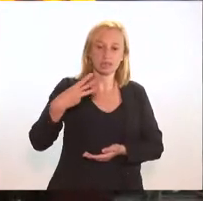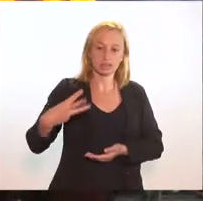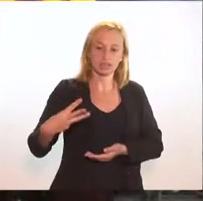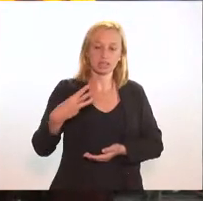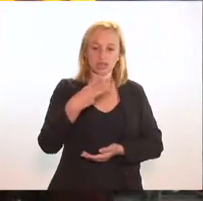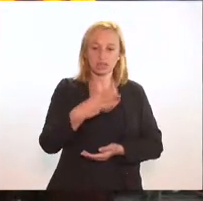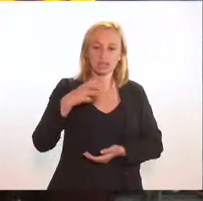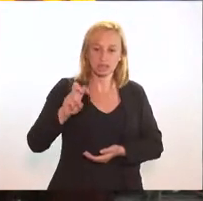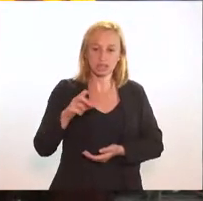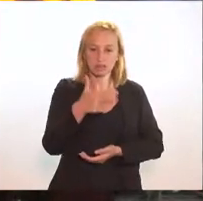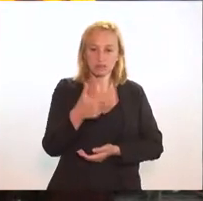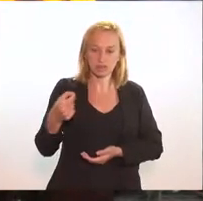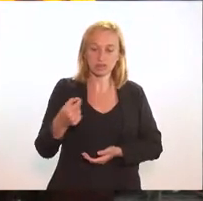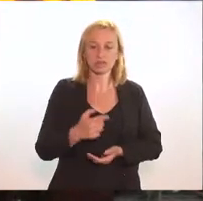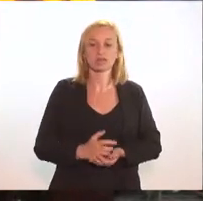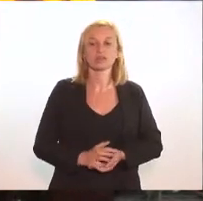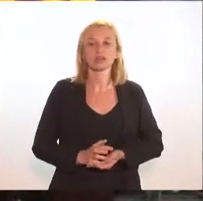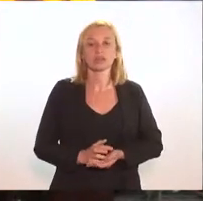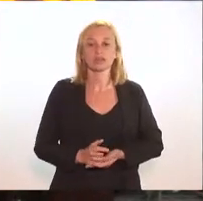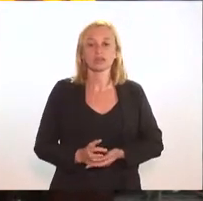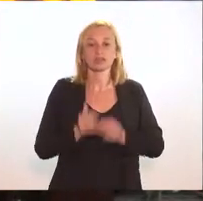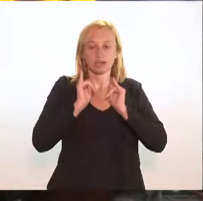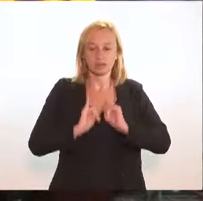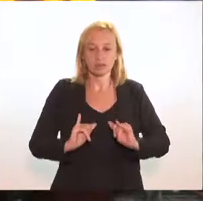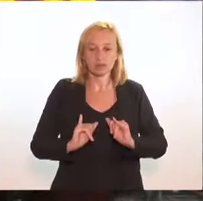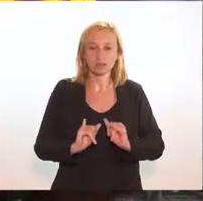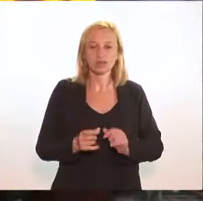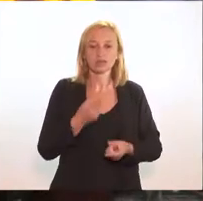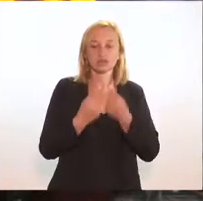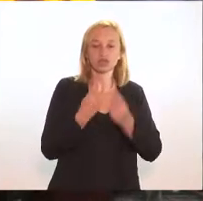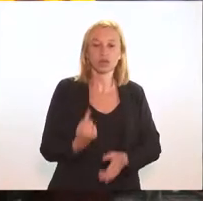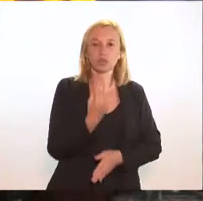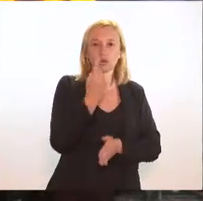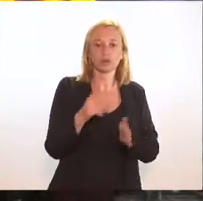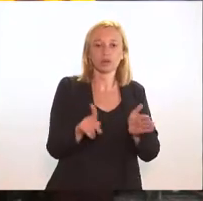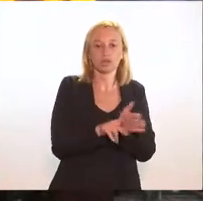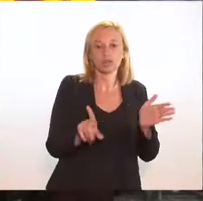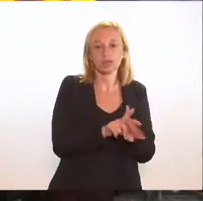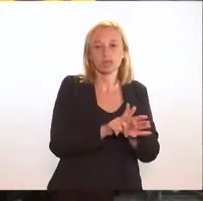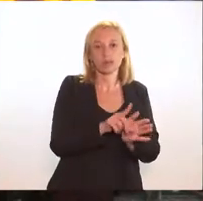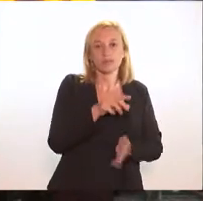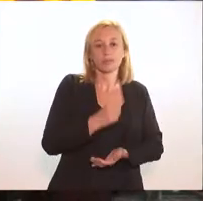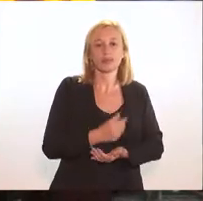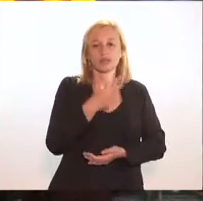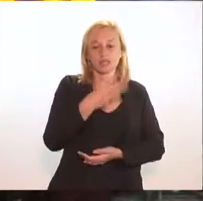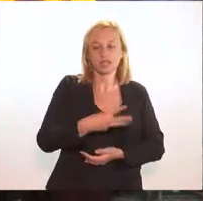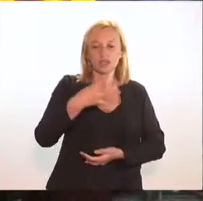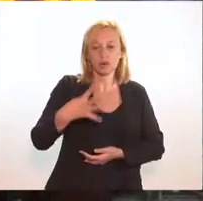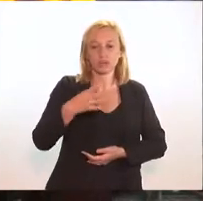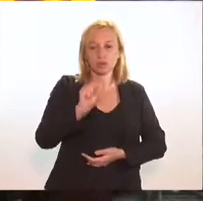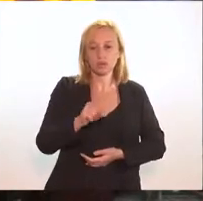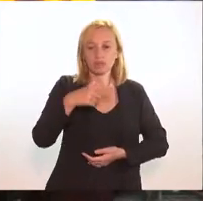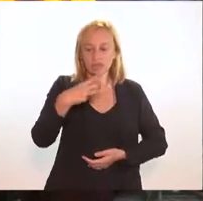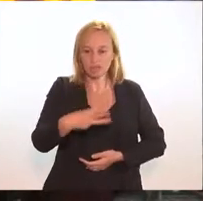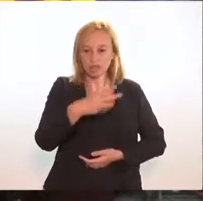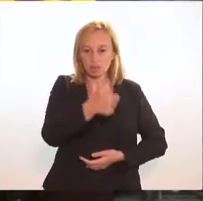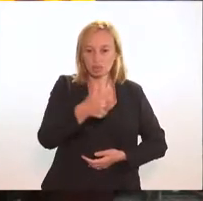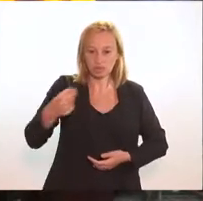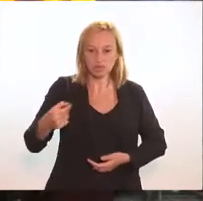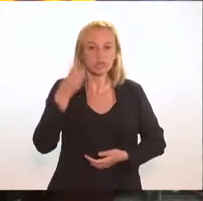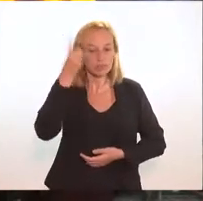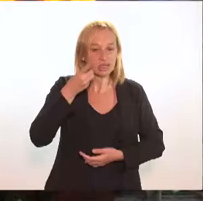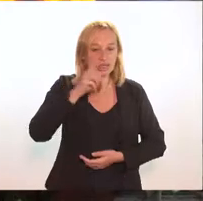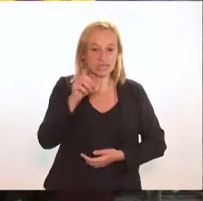de 20. Anuncio, em regime de urgência e discussão, único projeto de lei 3483 de 2020, da autoria da